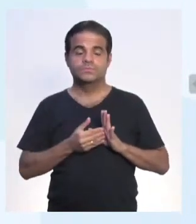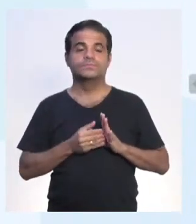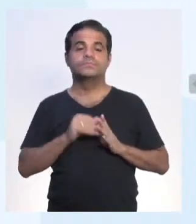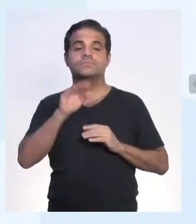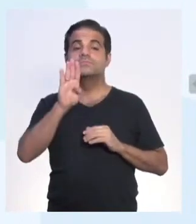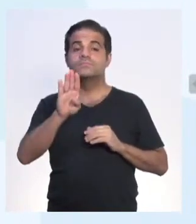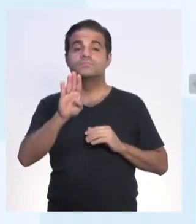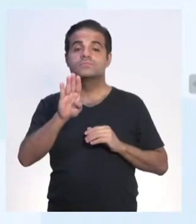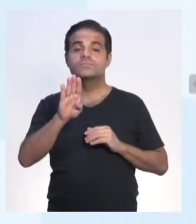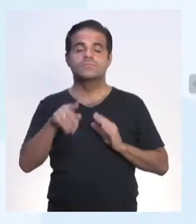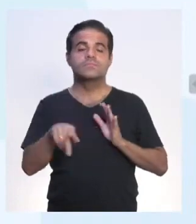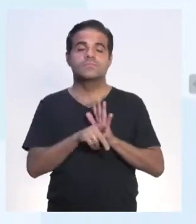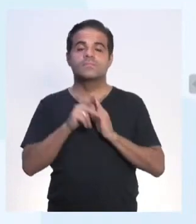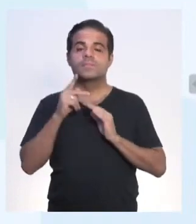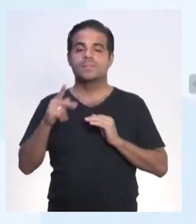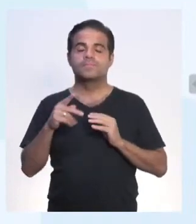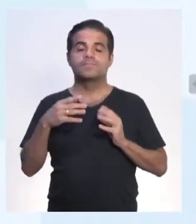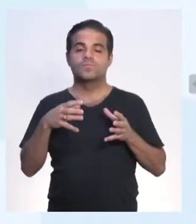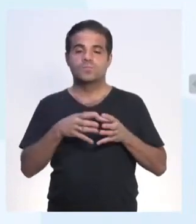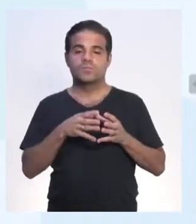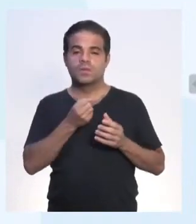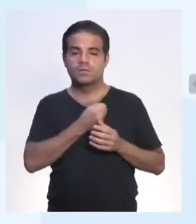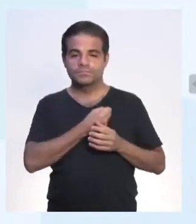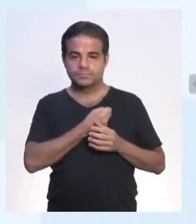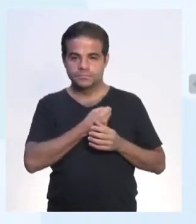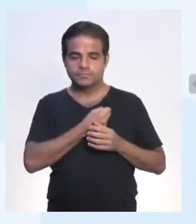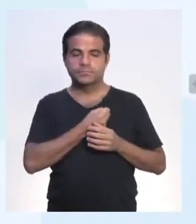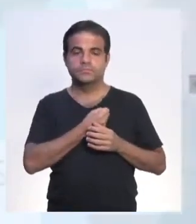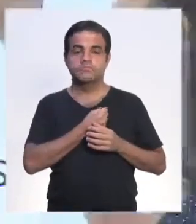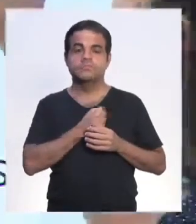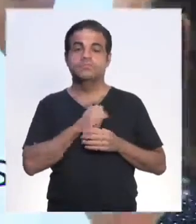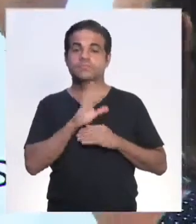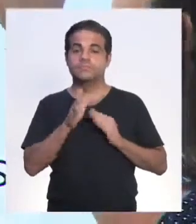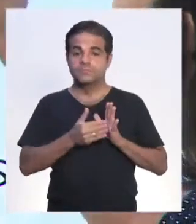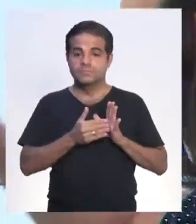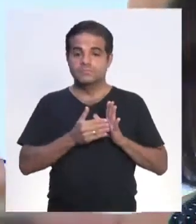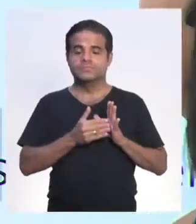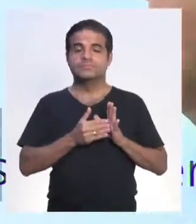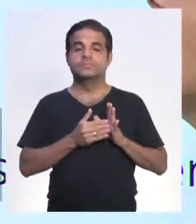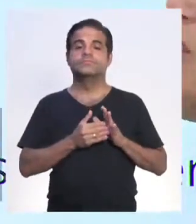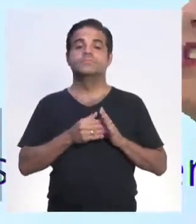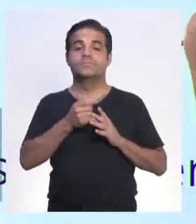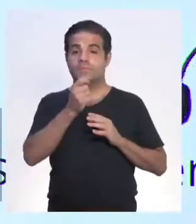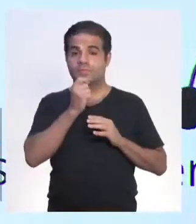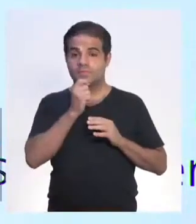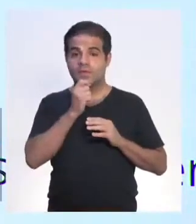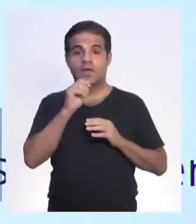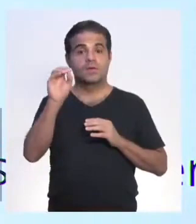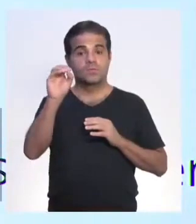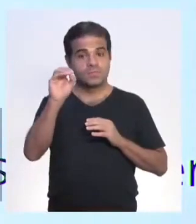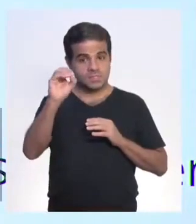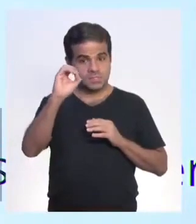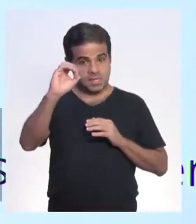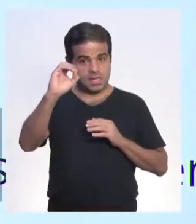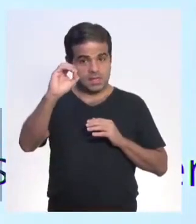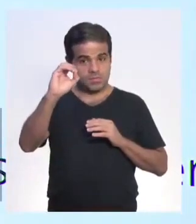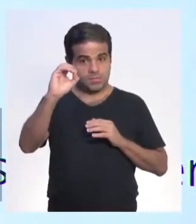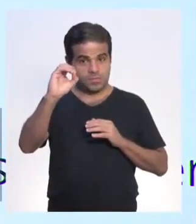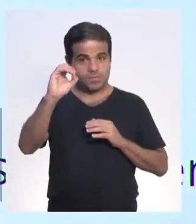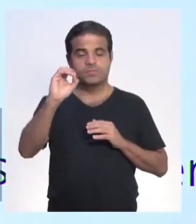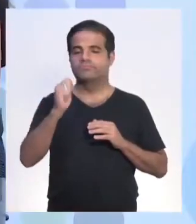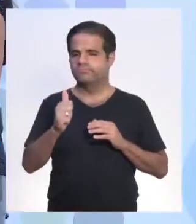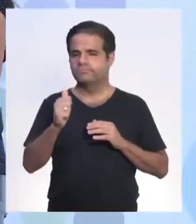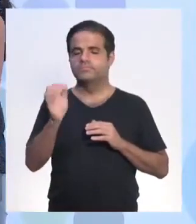o B pertence ao conjunto dos números inteiros, porém sem o zero.